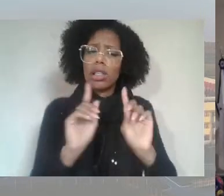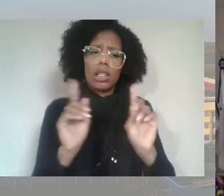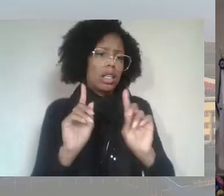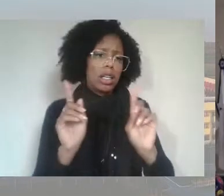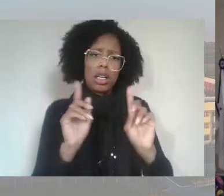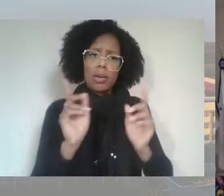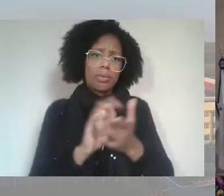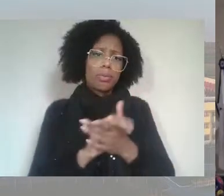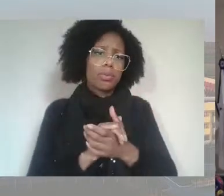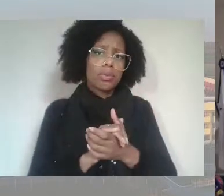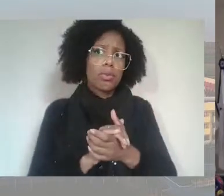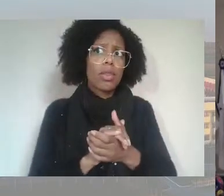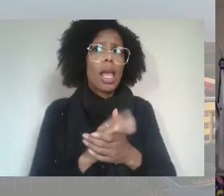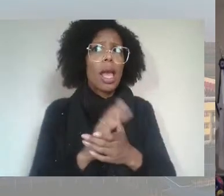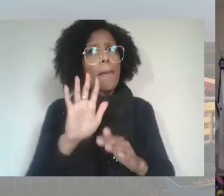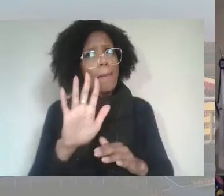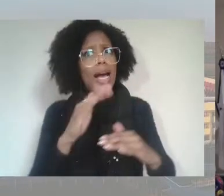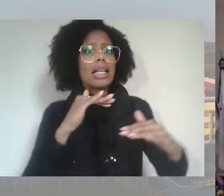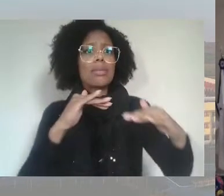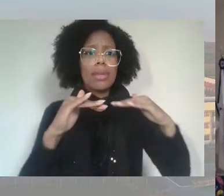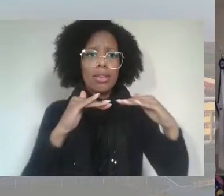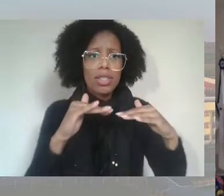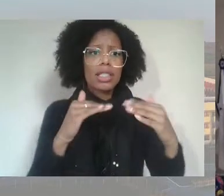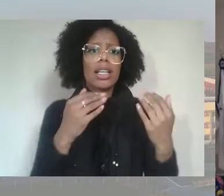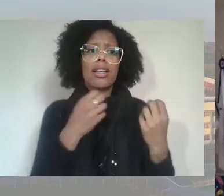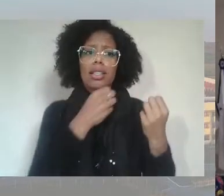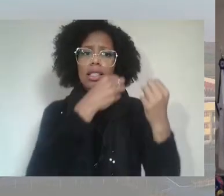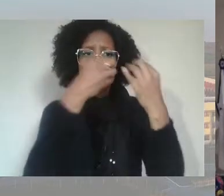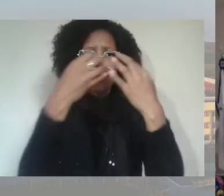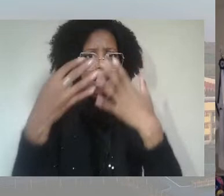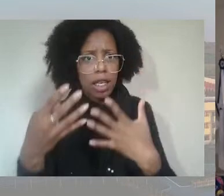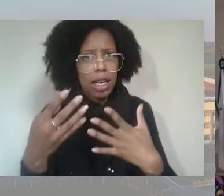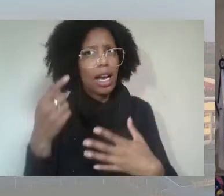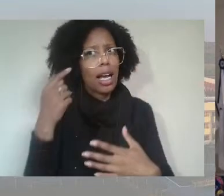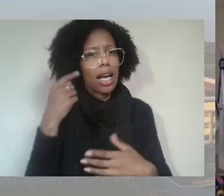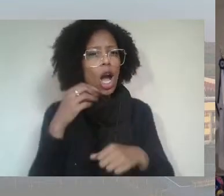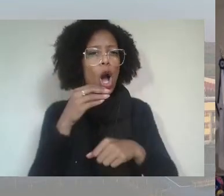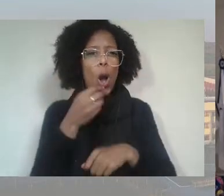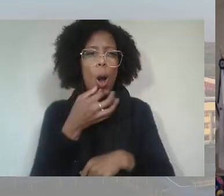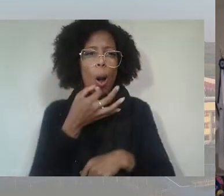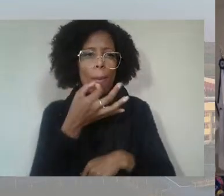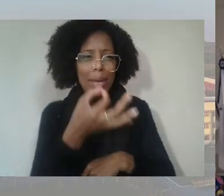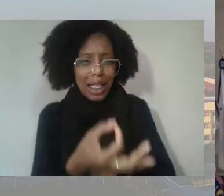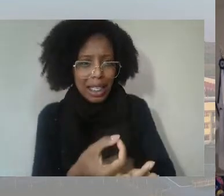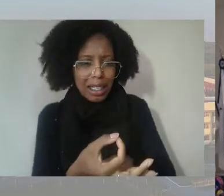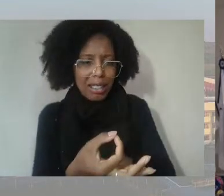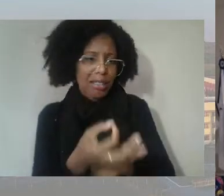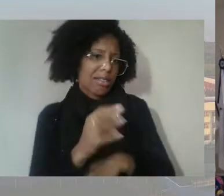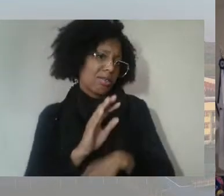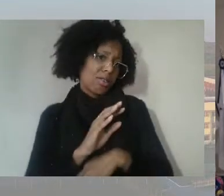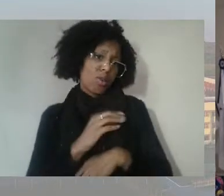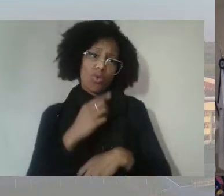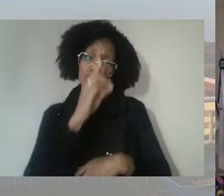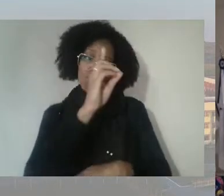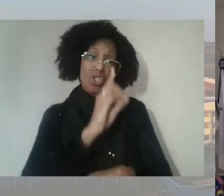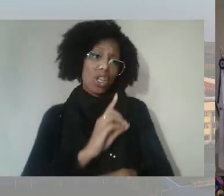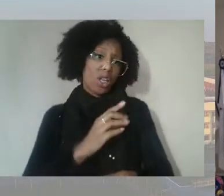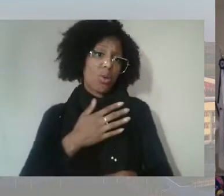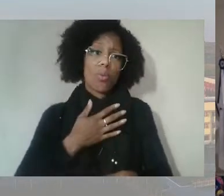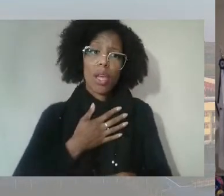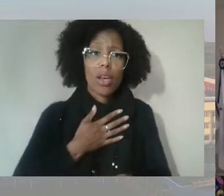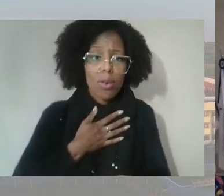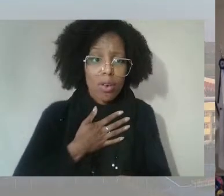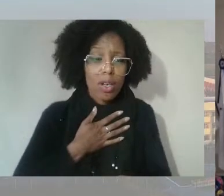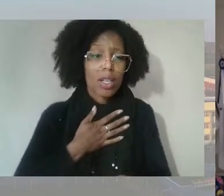manifestar um ponto de vista, manifestar o nosso entendimento, é um direito nosso também. porque nós não podemos defender ali